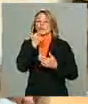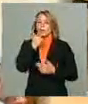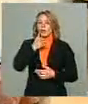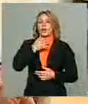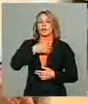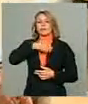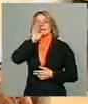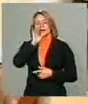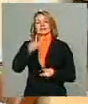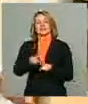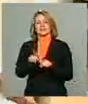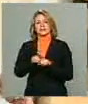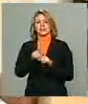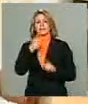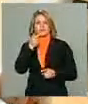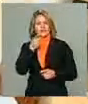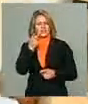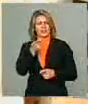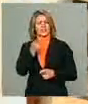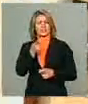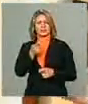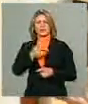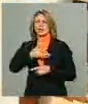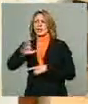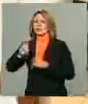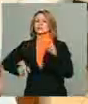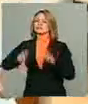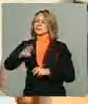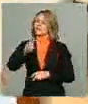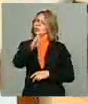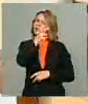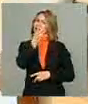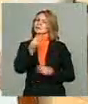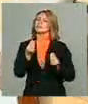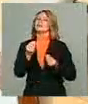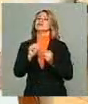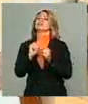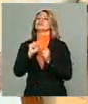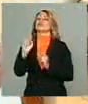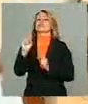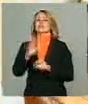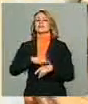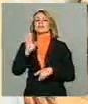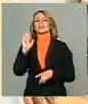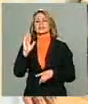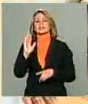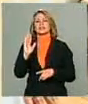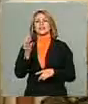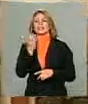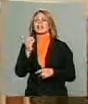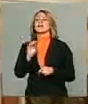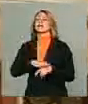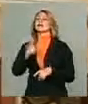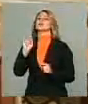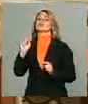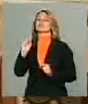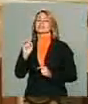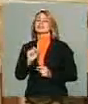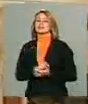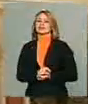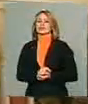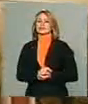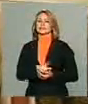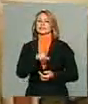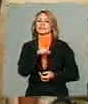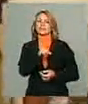bebo eu falo eu saio eu ando por que que você quer mais vocêa quer mais feliz e você